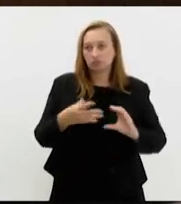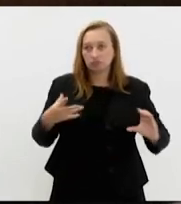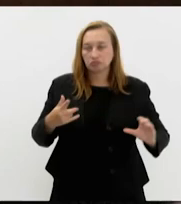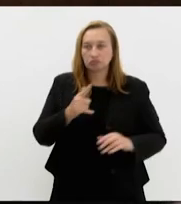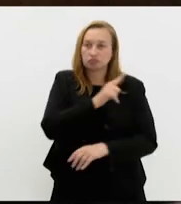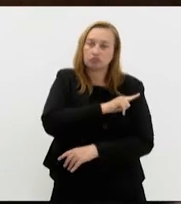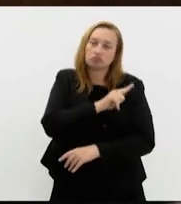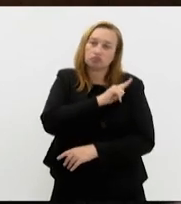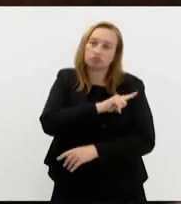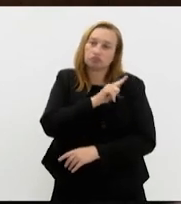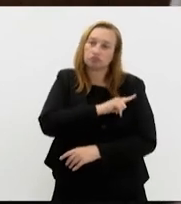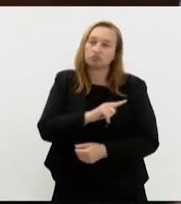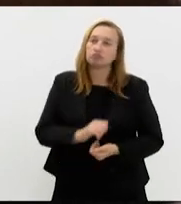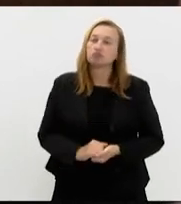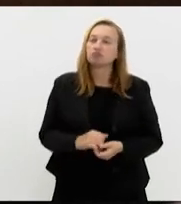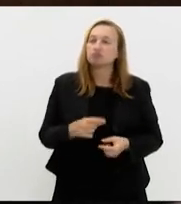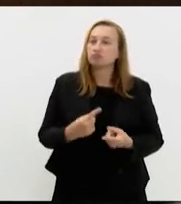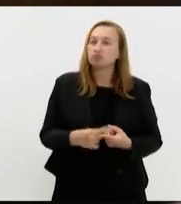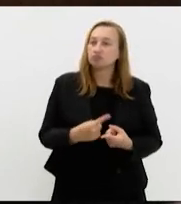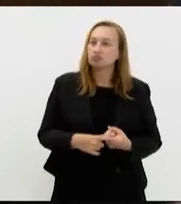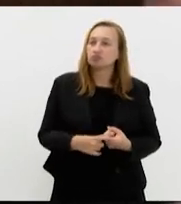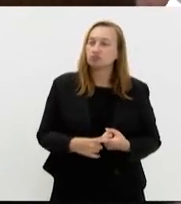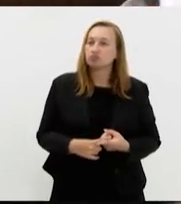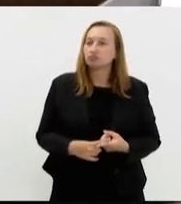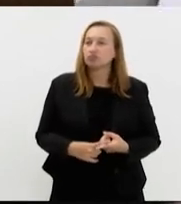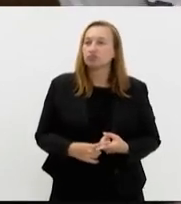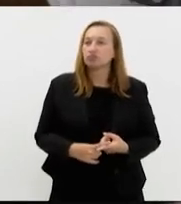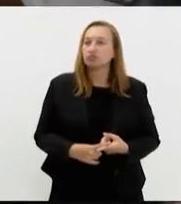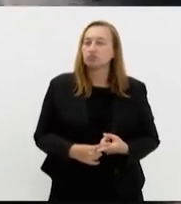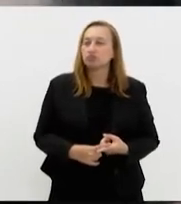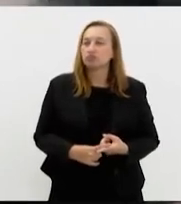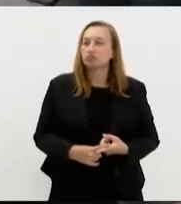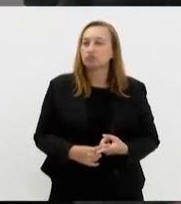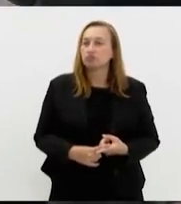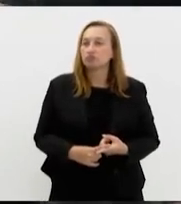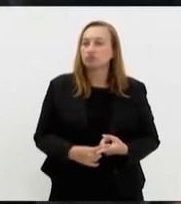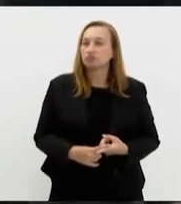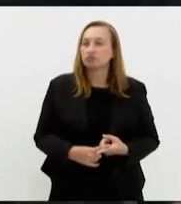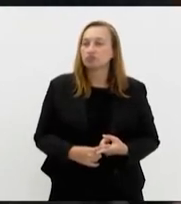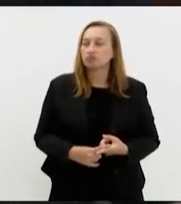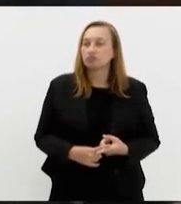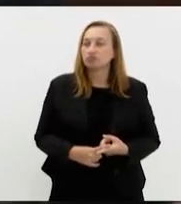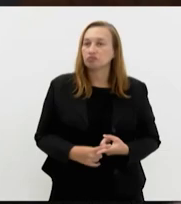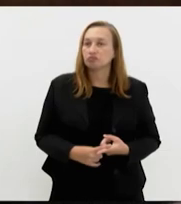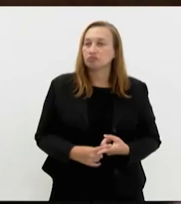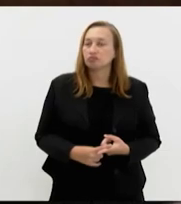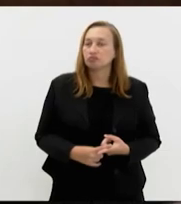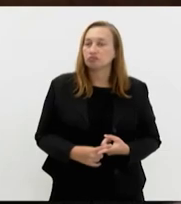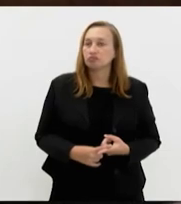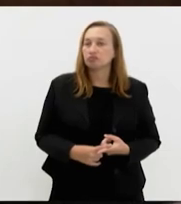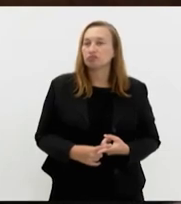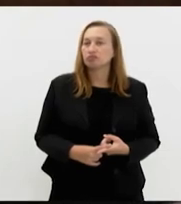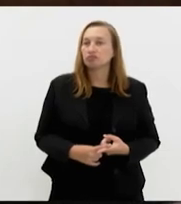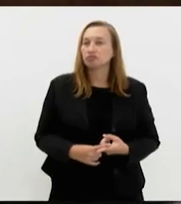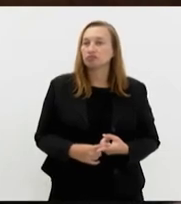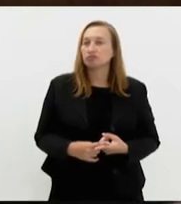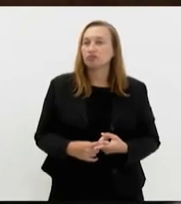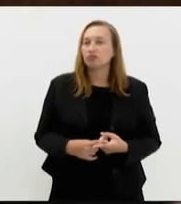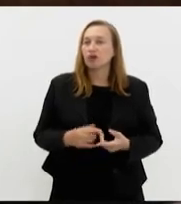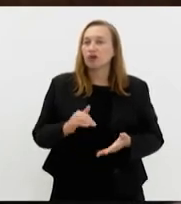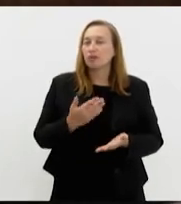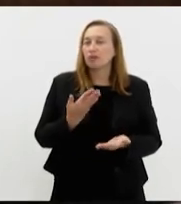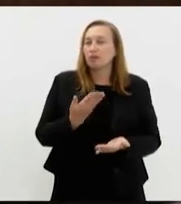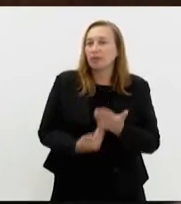gestão, porque fica maculada a sua função precípua, que é a de fiscalizar a